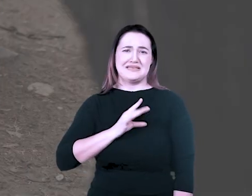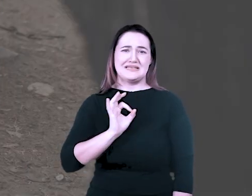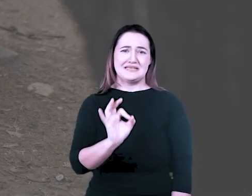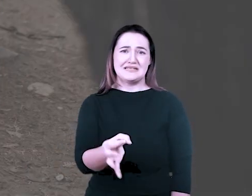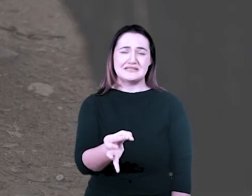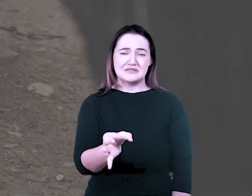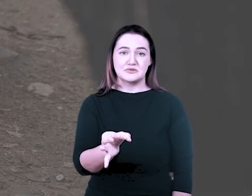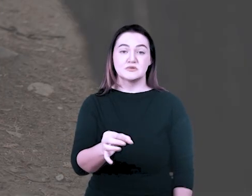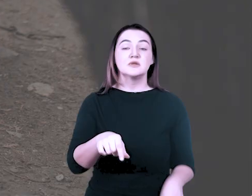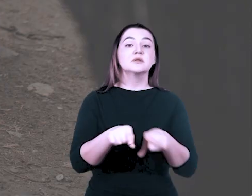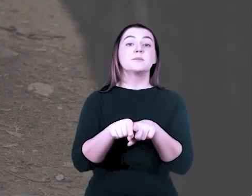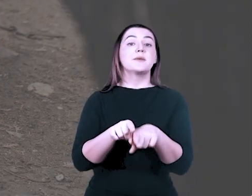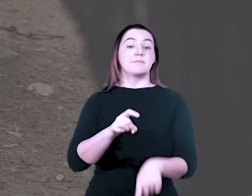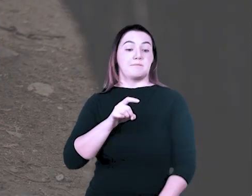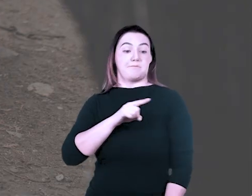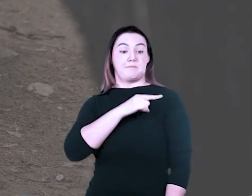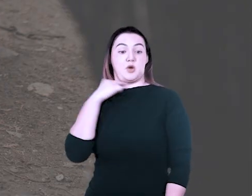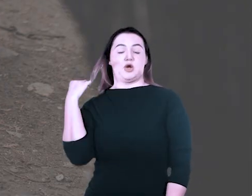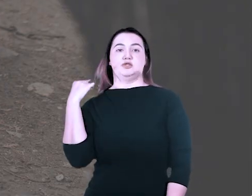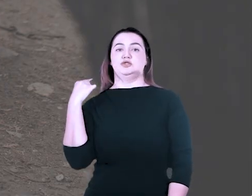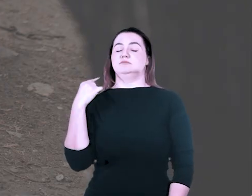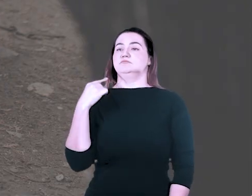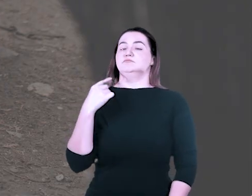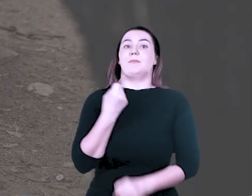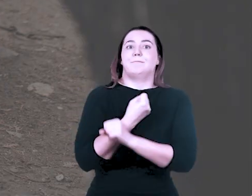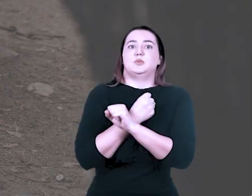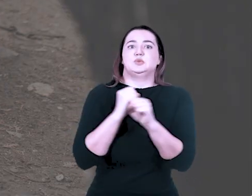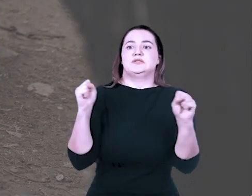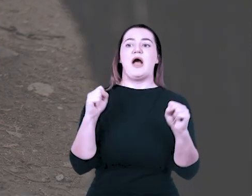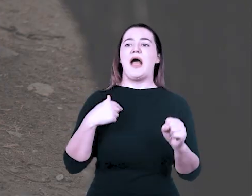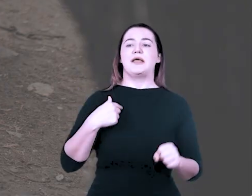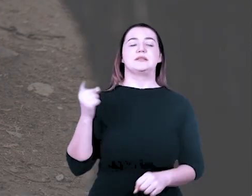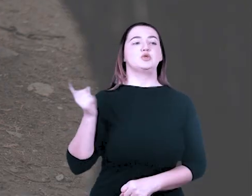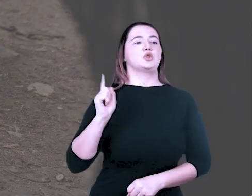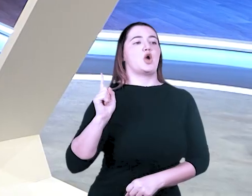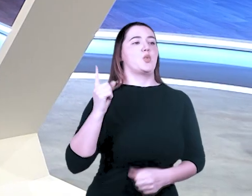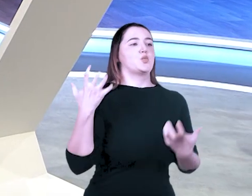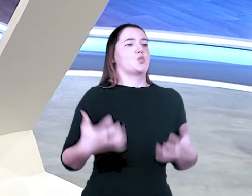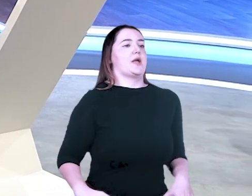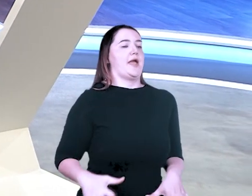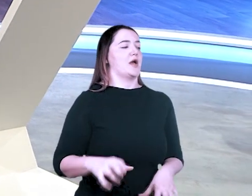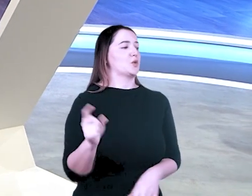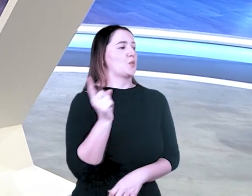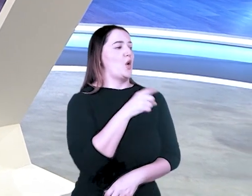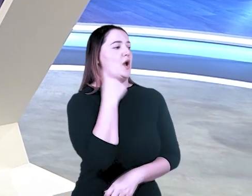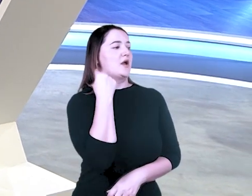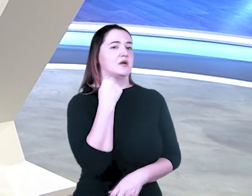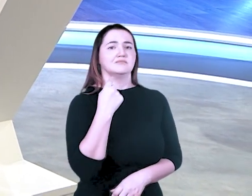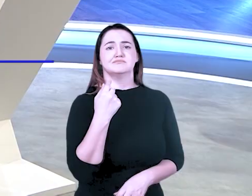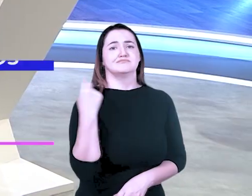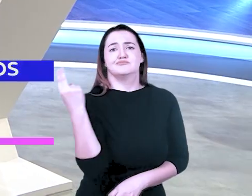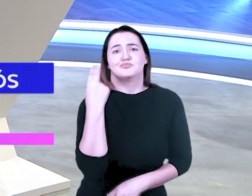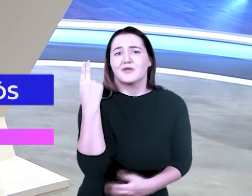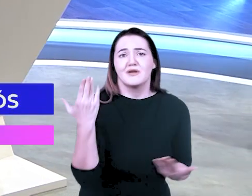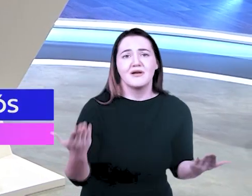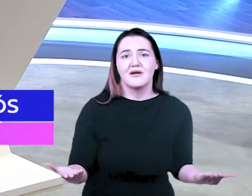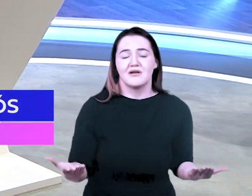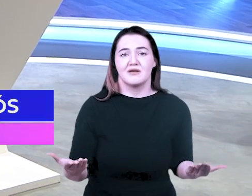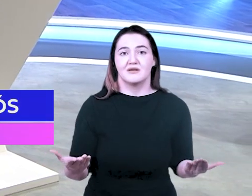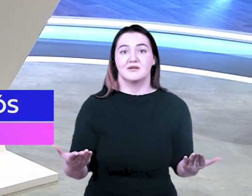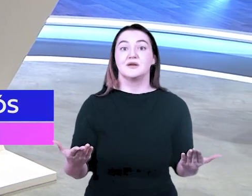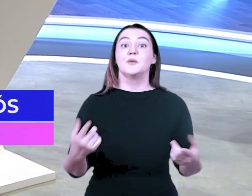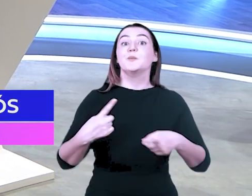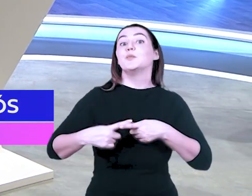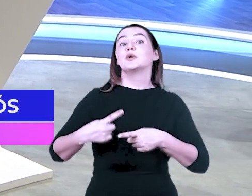a morte é também inevitável. Em um momento ou outro, se Jesus Cristo